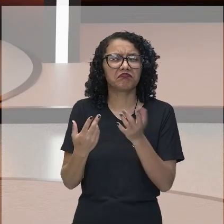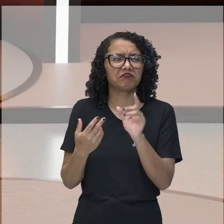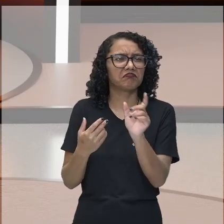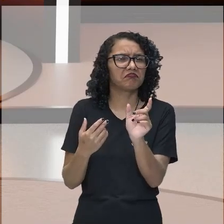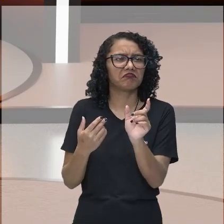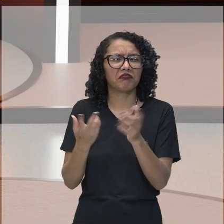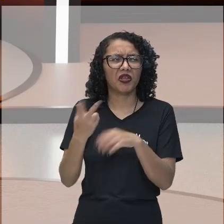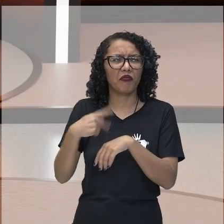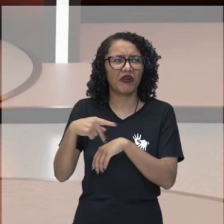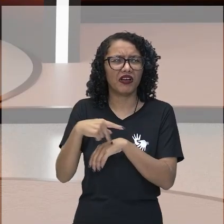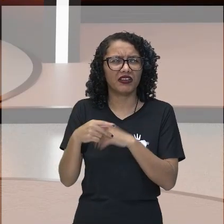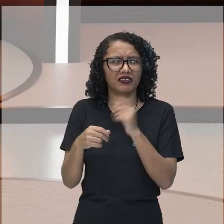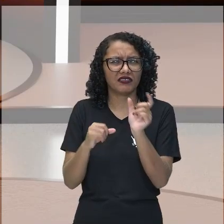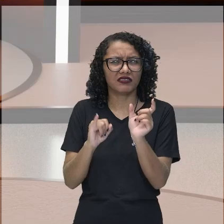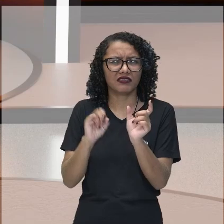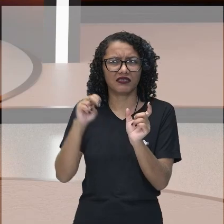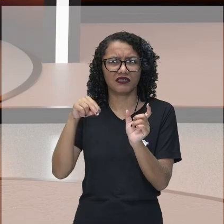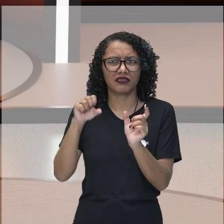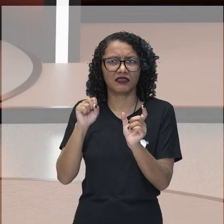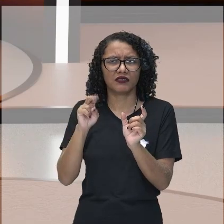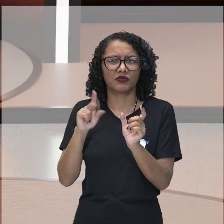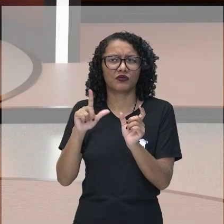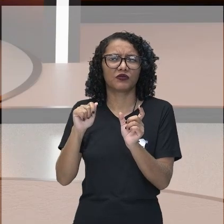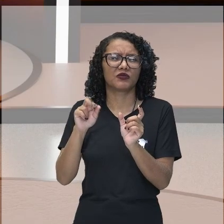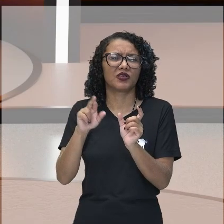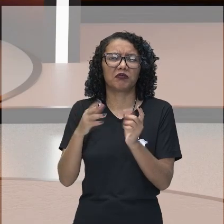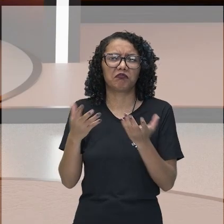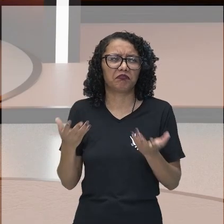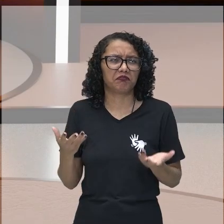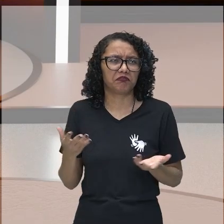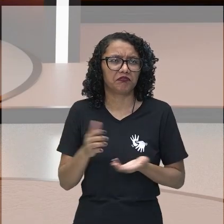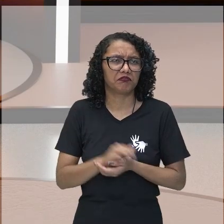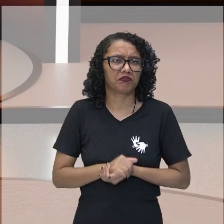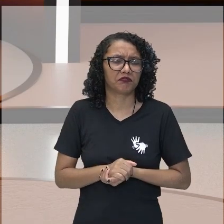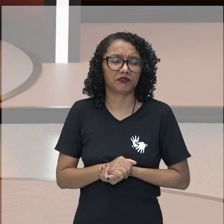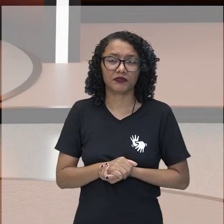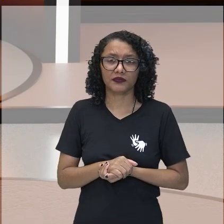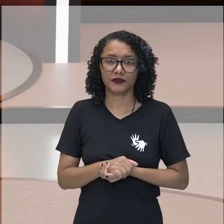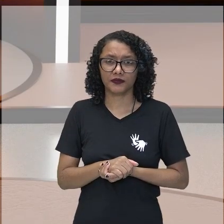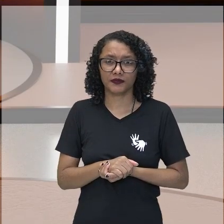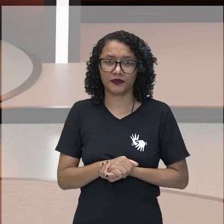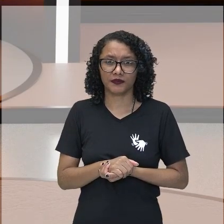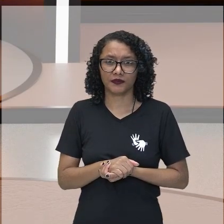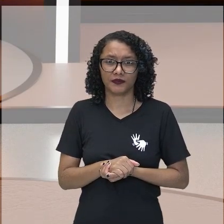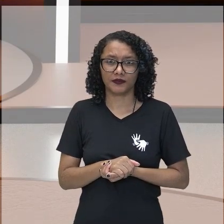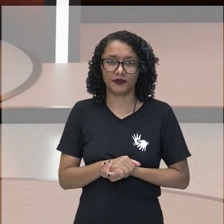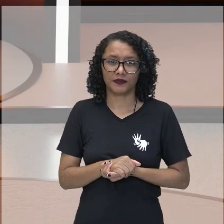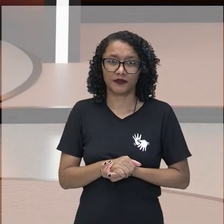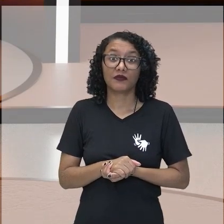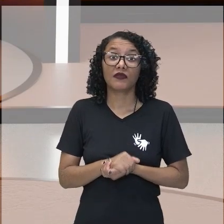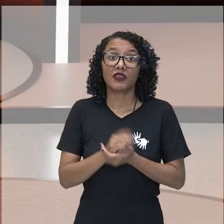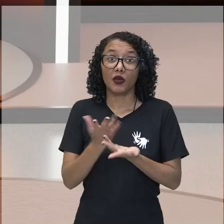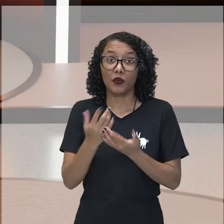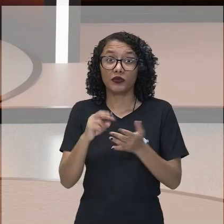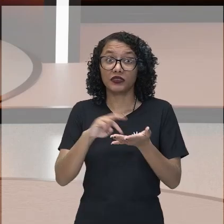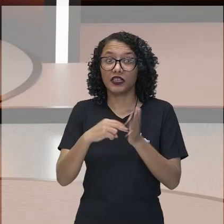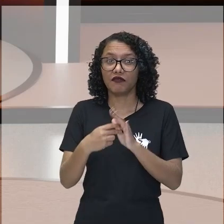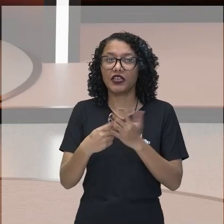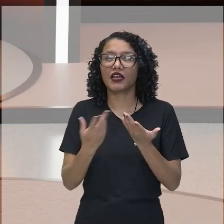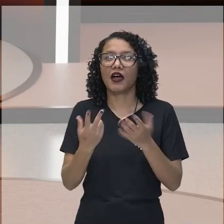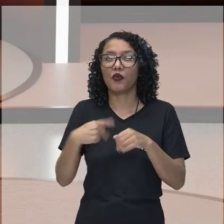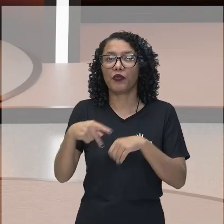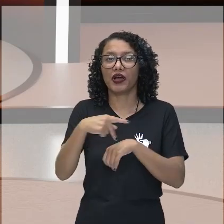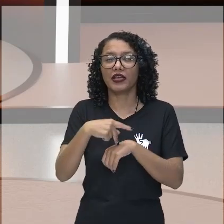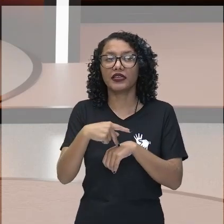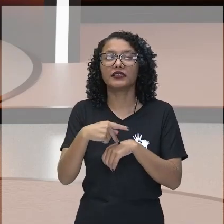um país insular? Gente, um país insular é quando ele acaba sendo uma ilha, tá bom? Então, é o que nós